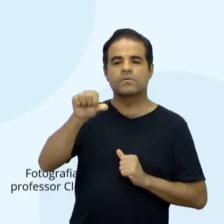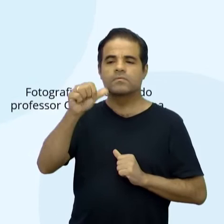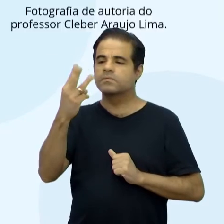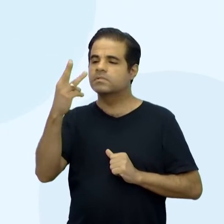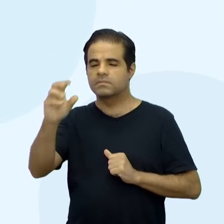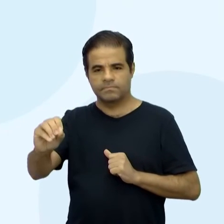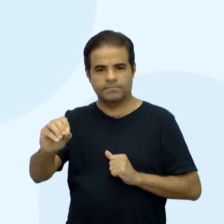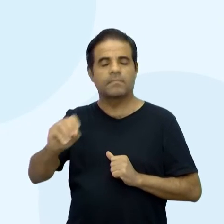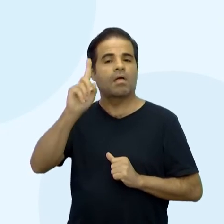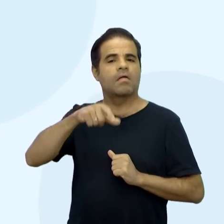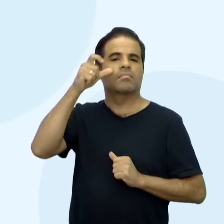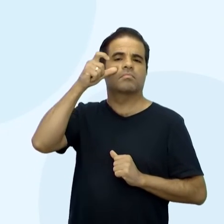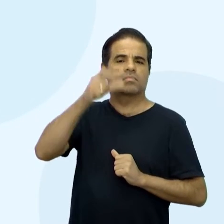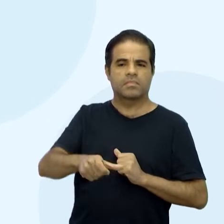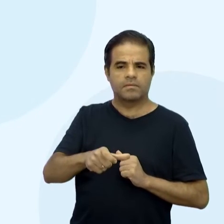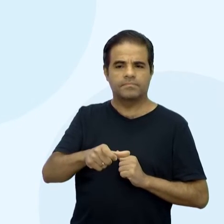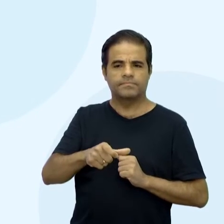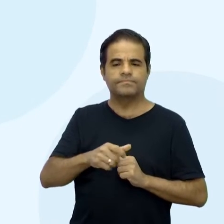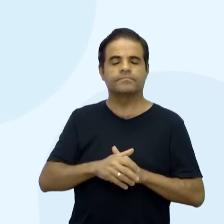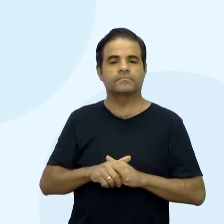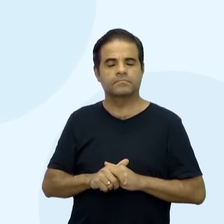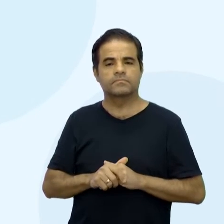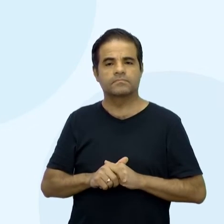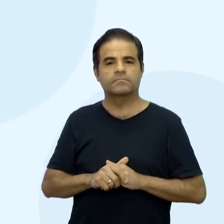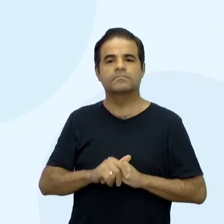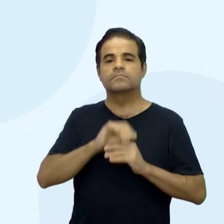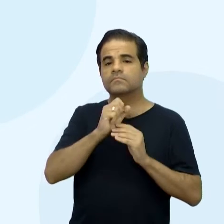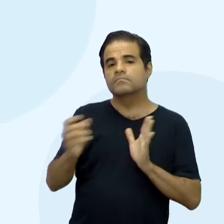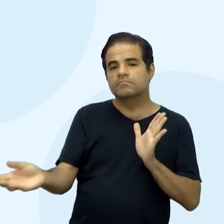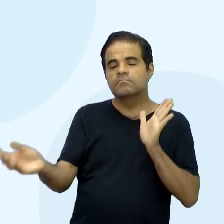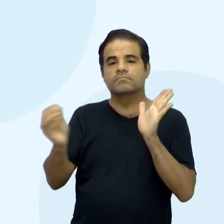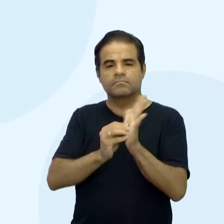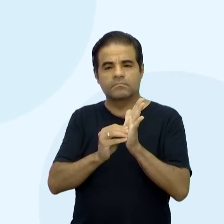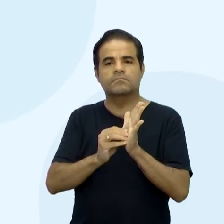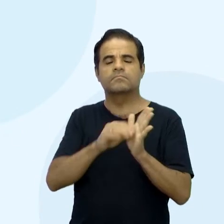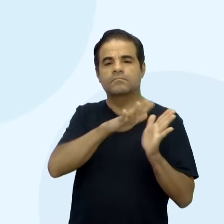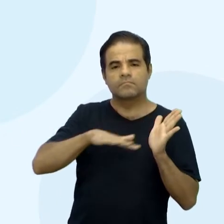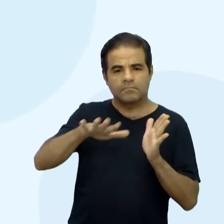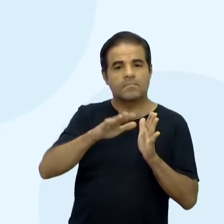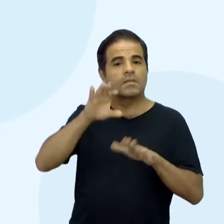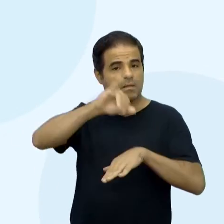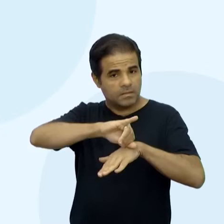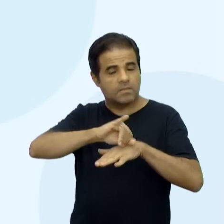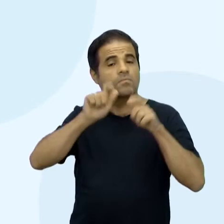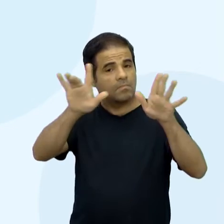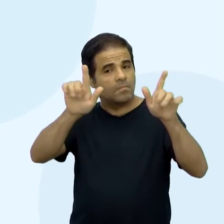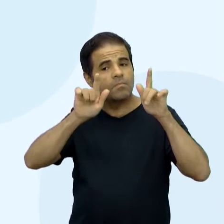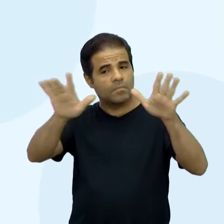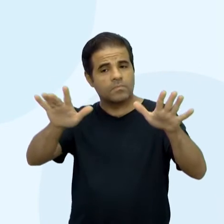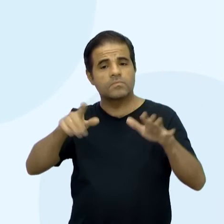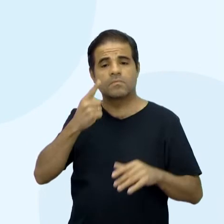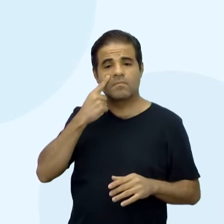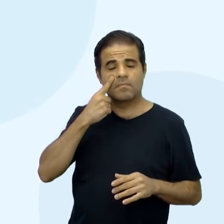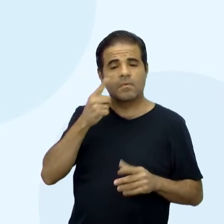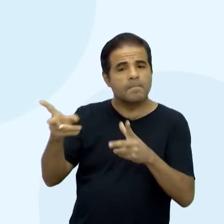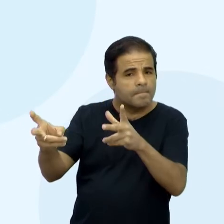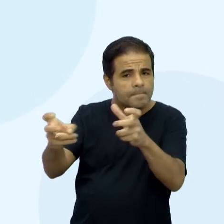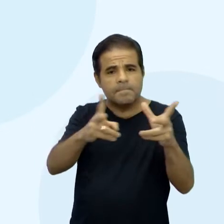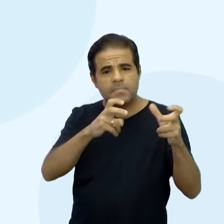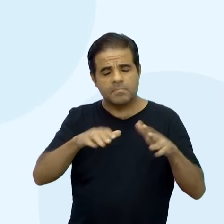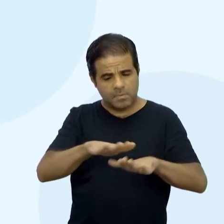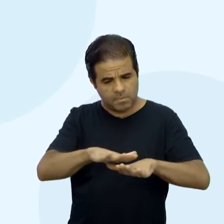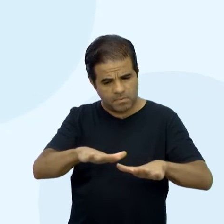1930, olha só que interessante, né? E se você passar lá no centro da cidade de Guarulhos, você vai perceber que